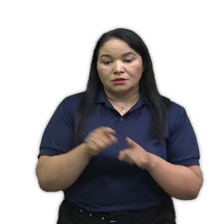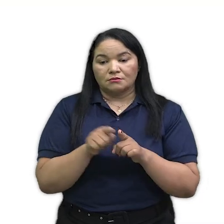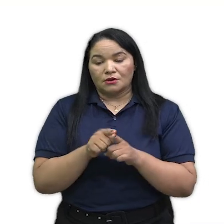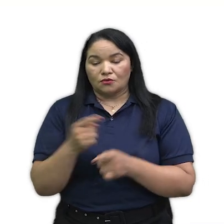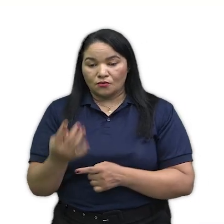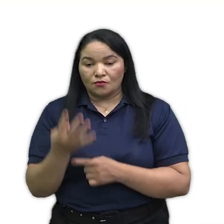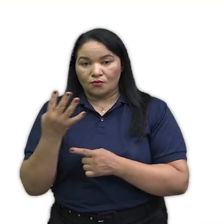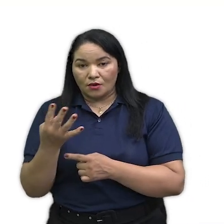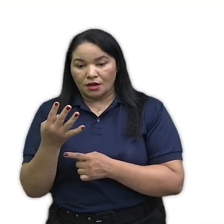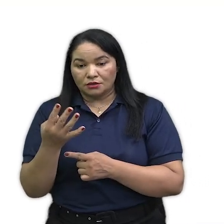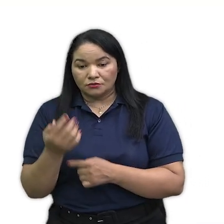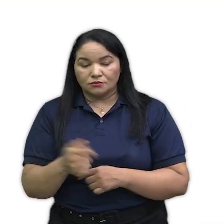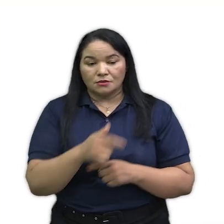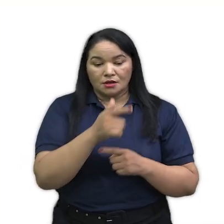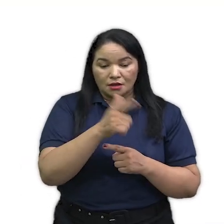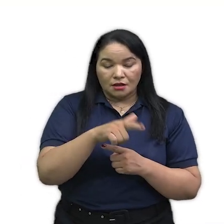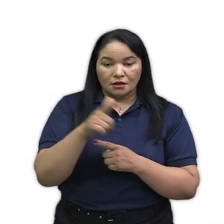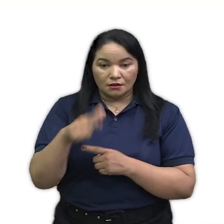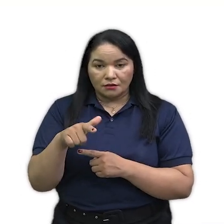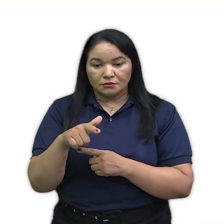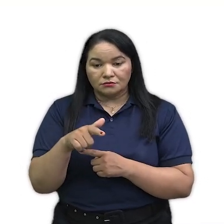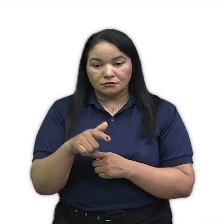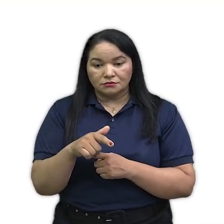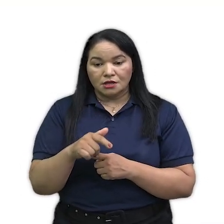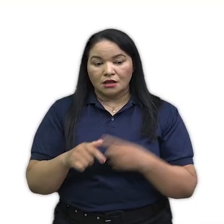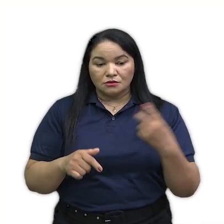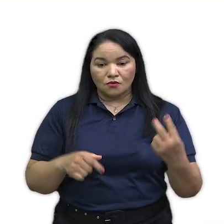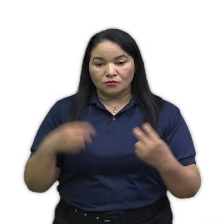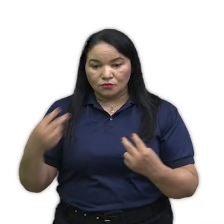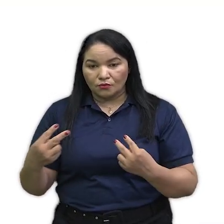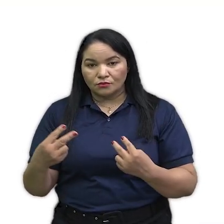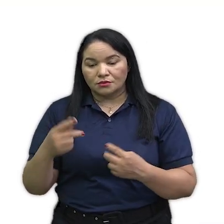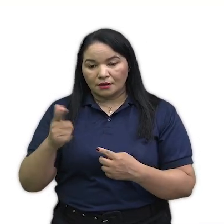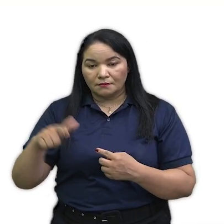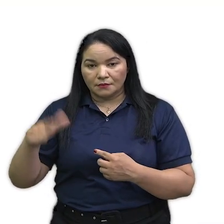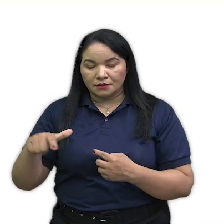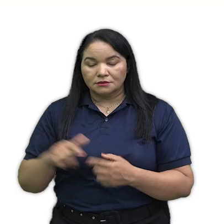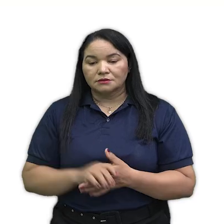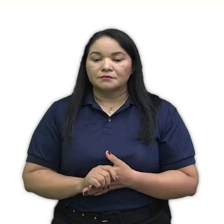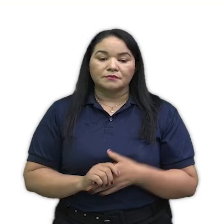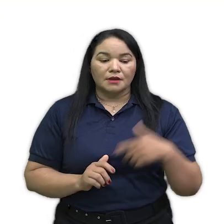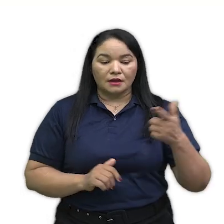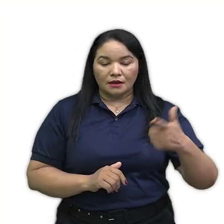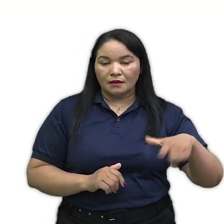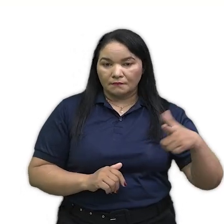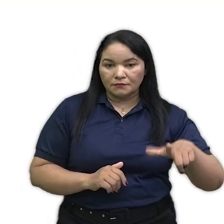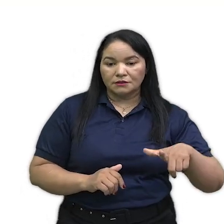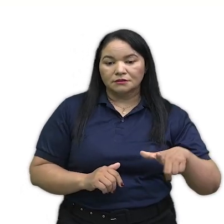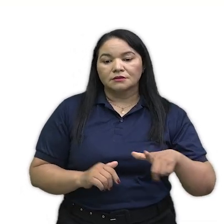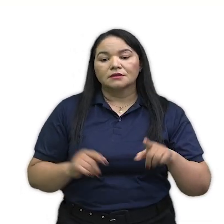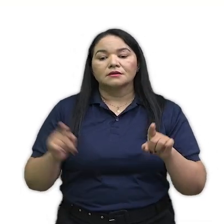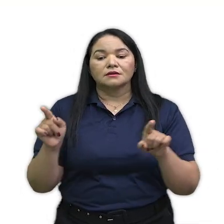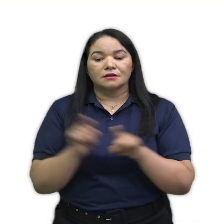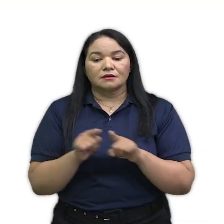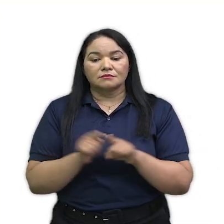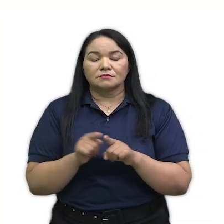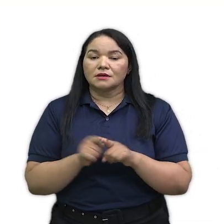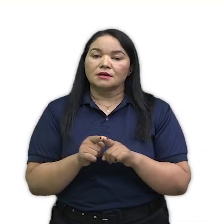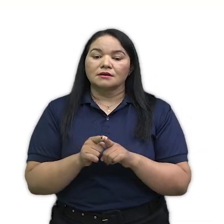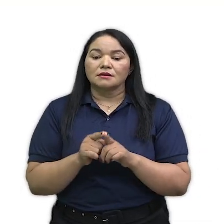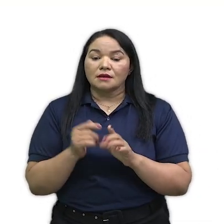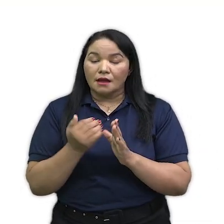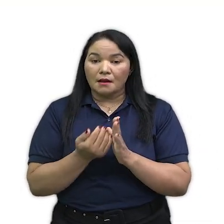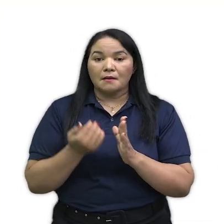eles aparecem uma mesma quantidade de vezes, e essa mesma quantidade é a maior dentre